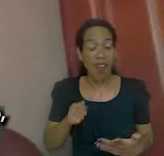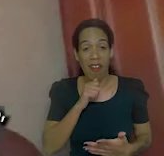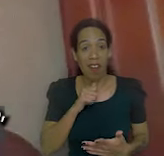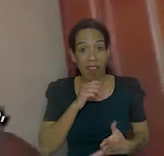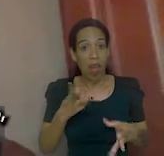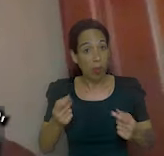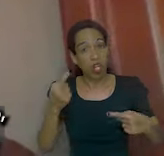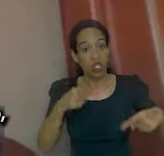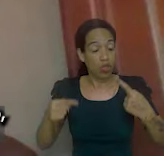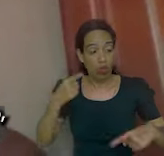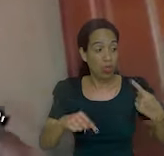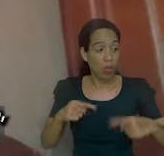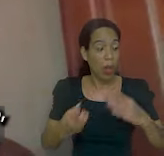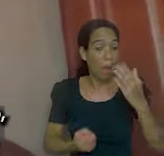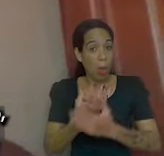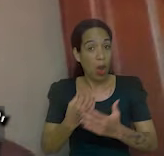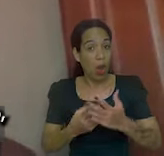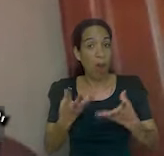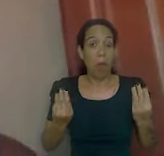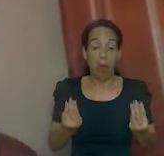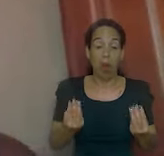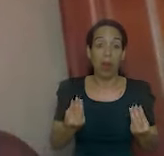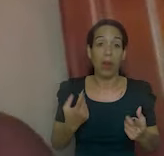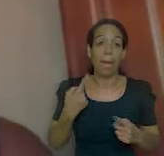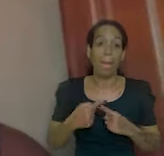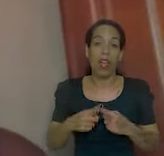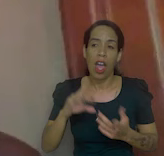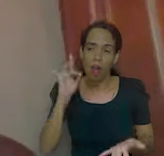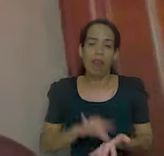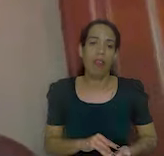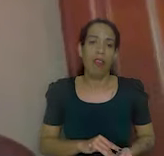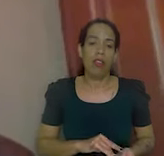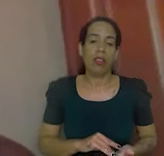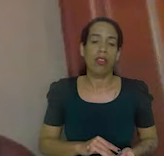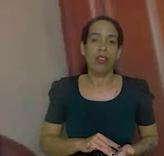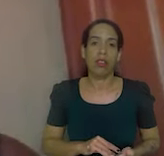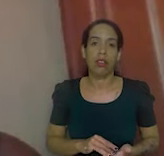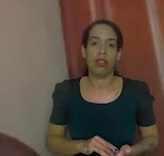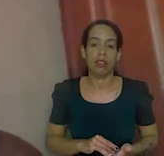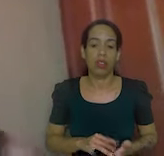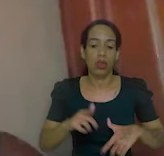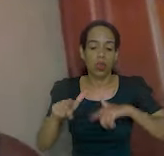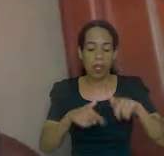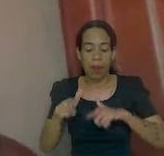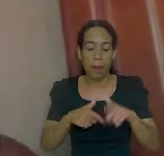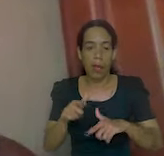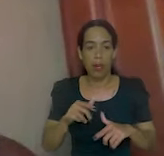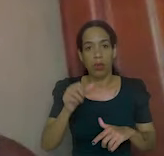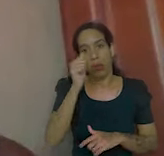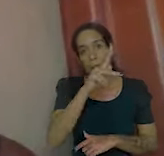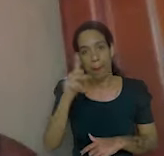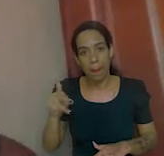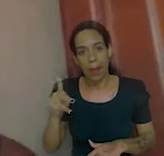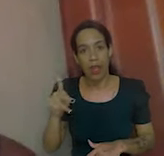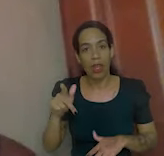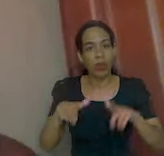é um tema de grande discussão, que gera muita repercussão, porque é uma realidade, os trabalhadores por aplicativo,